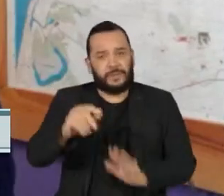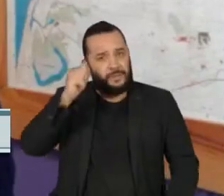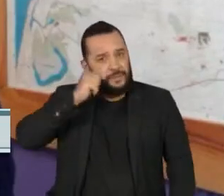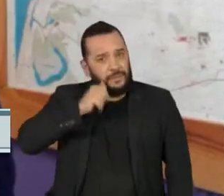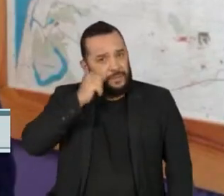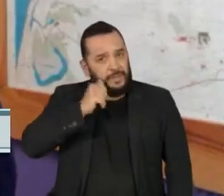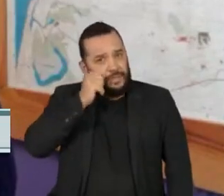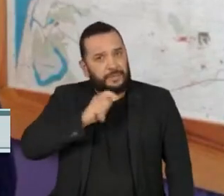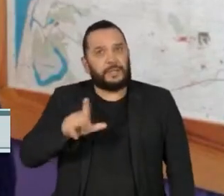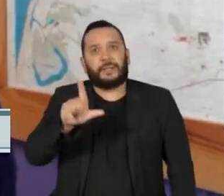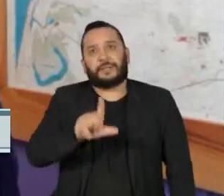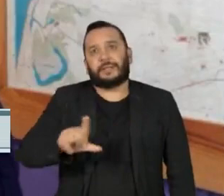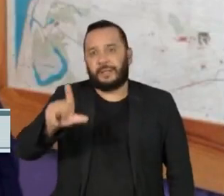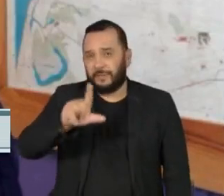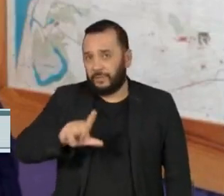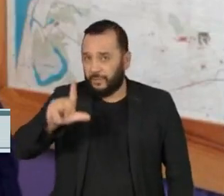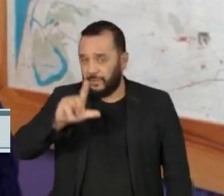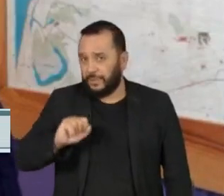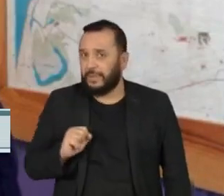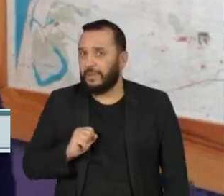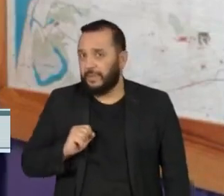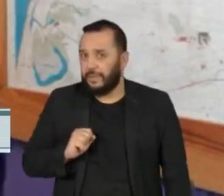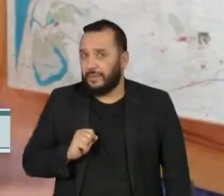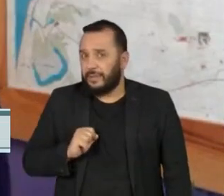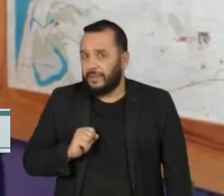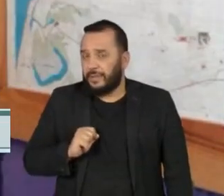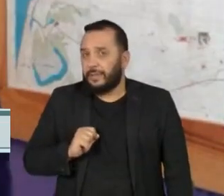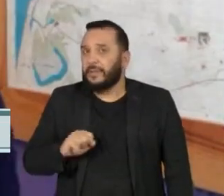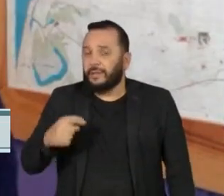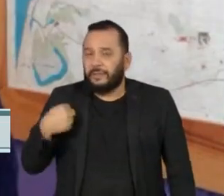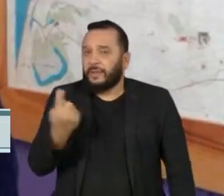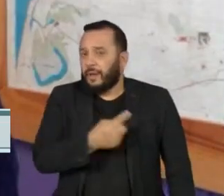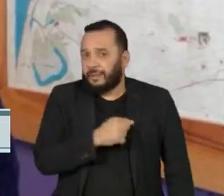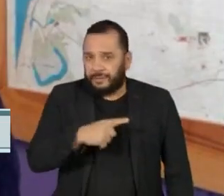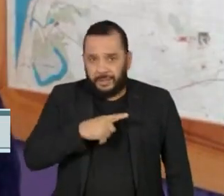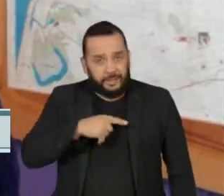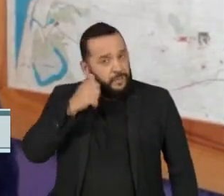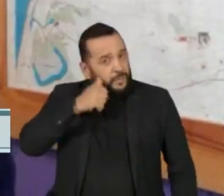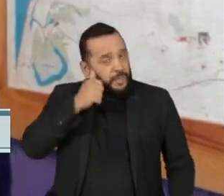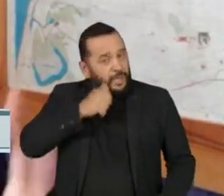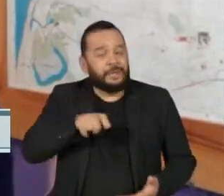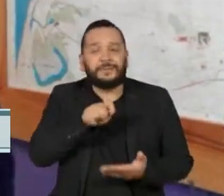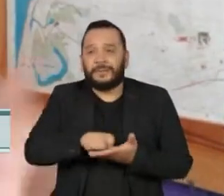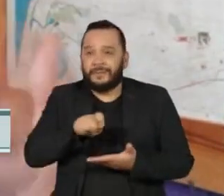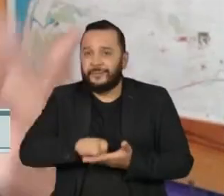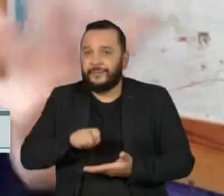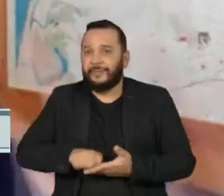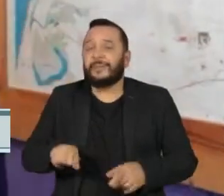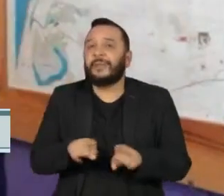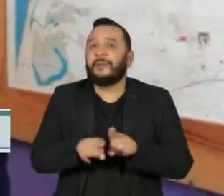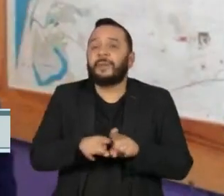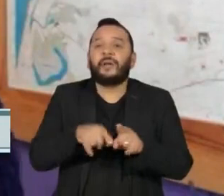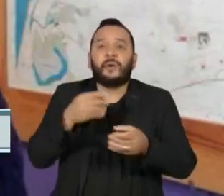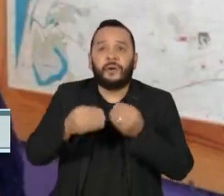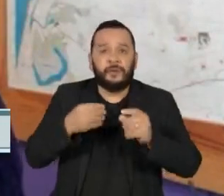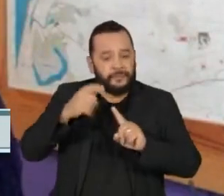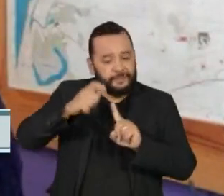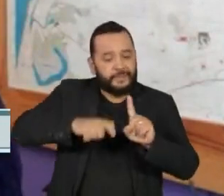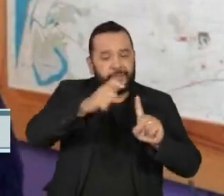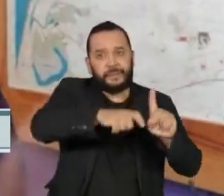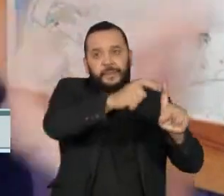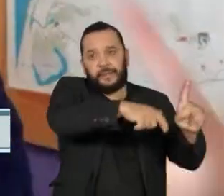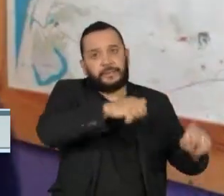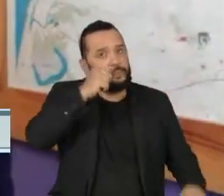mulheres na literatura, não só no sentido da gente ter mulheres escrevendo, mas também como que as personagens femininas